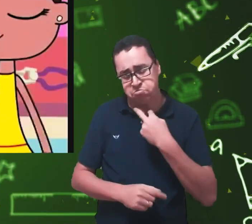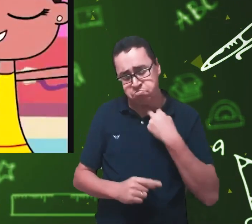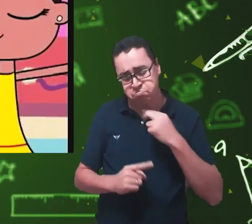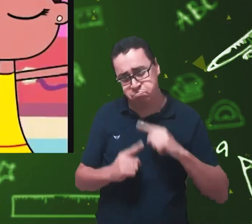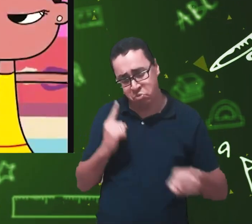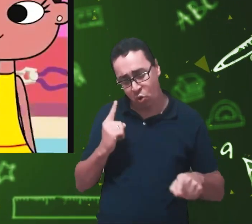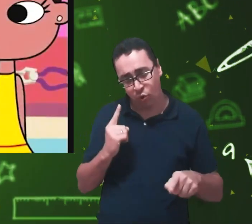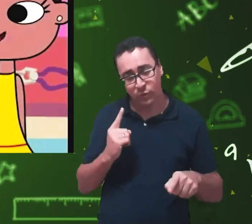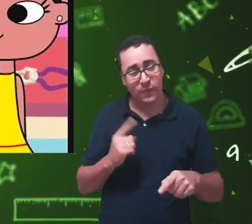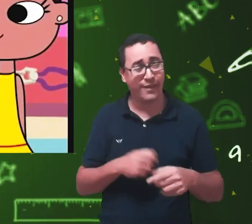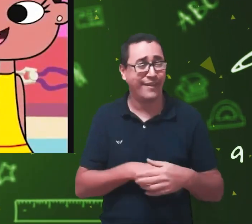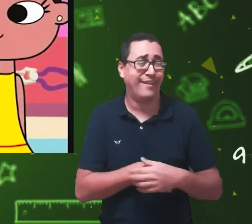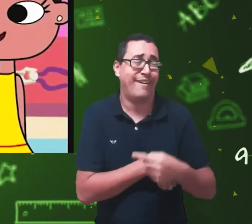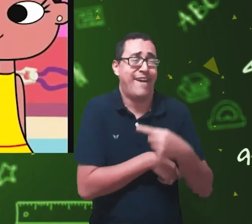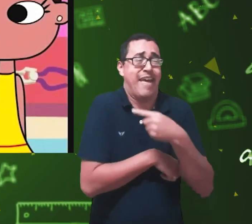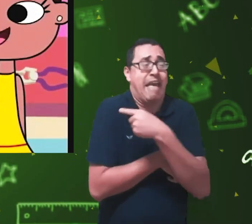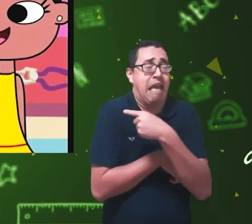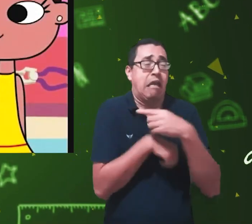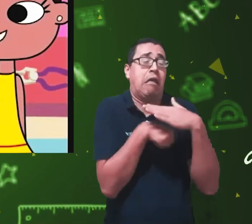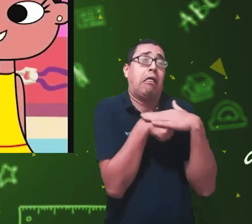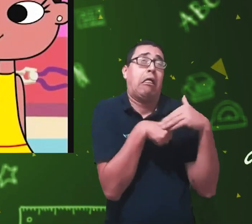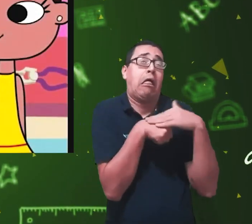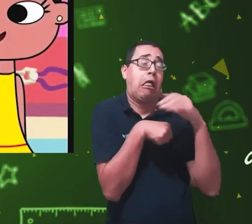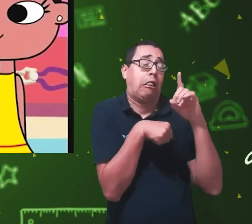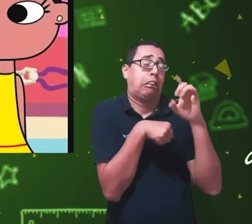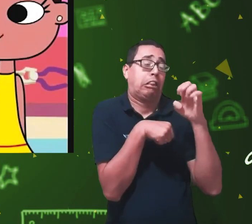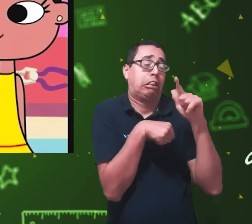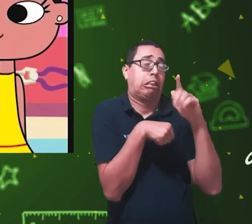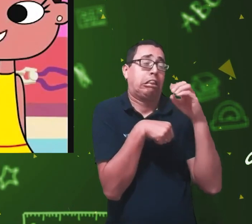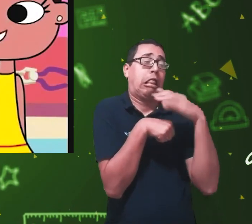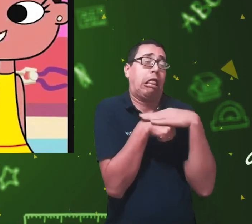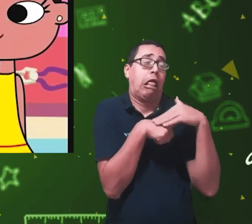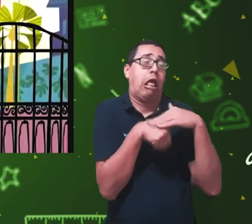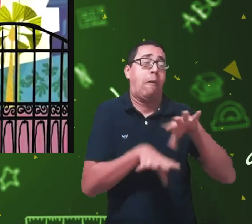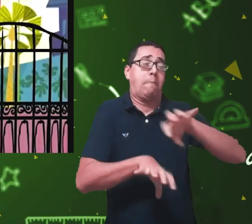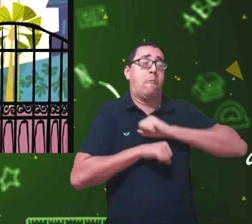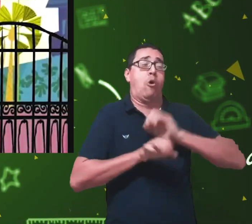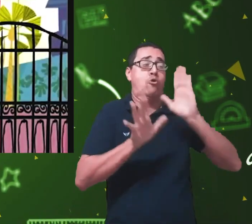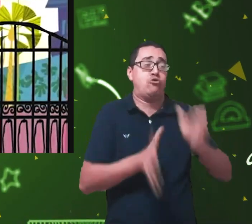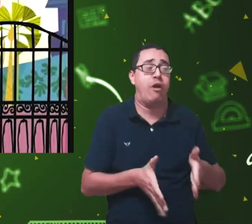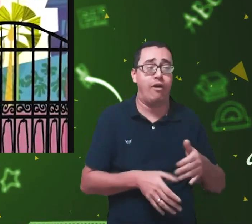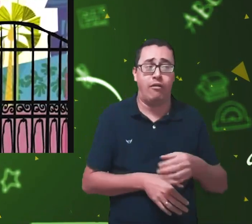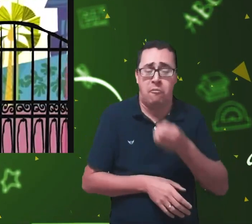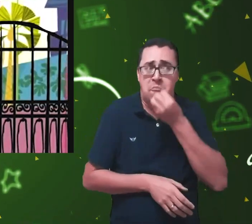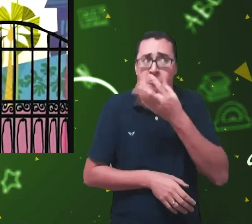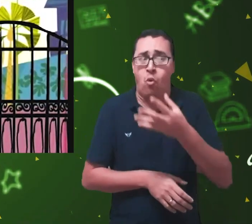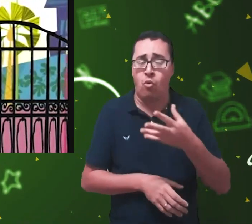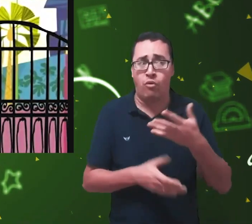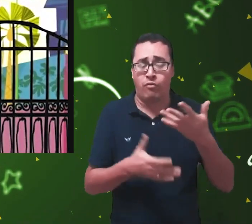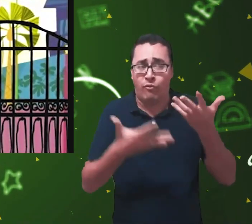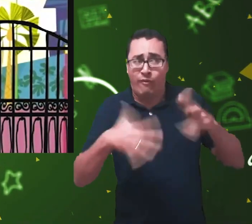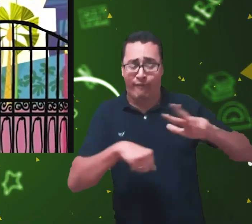Pelo visto, o dengue já pegou ele. Tomara que isso seja bom para evitar a dengue.